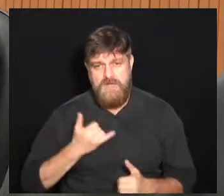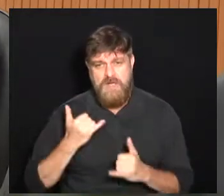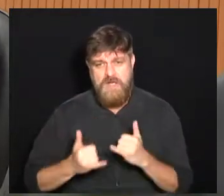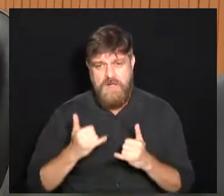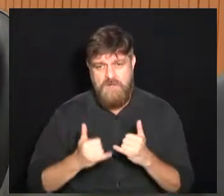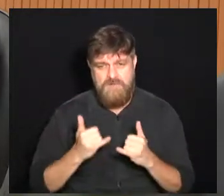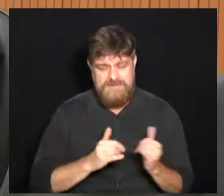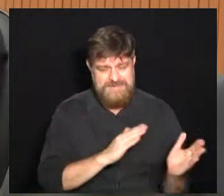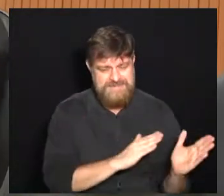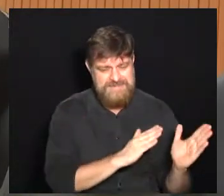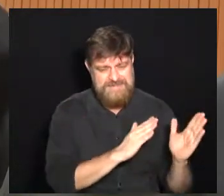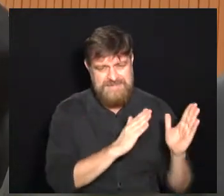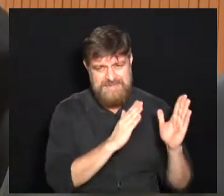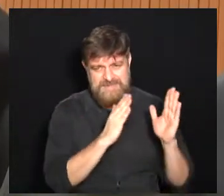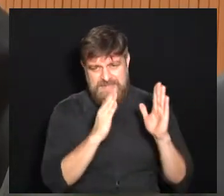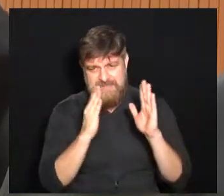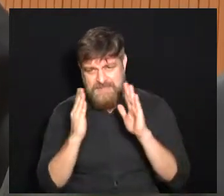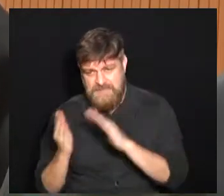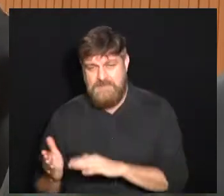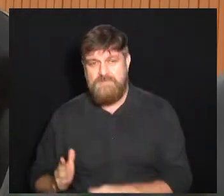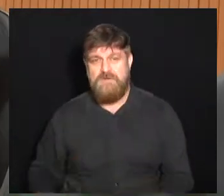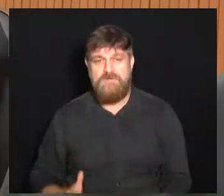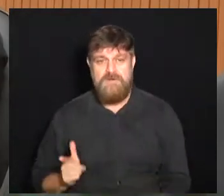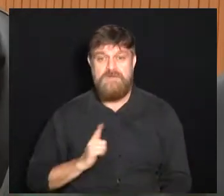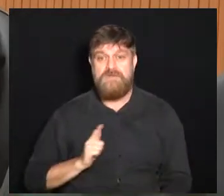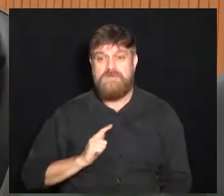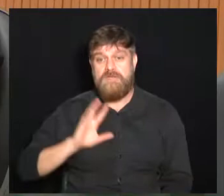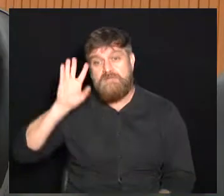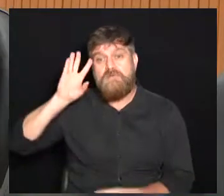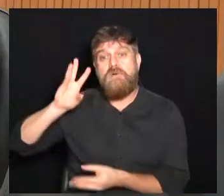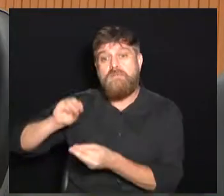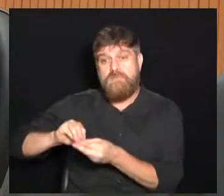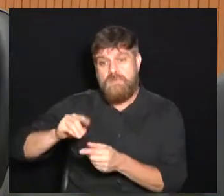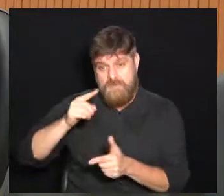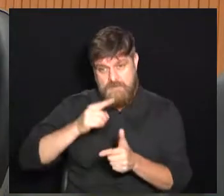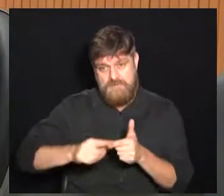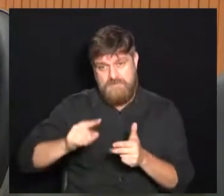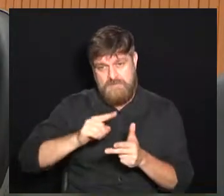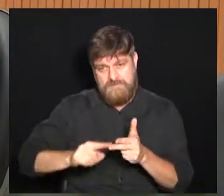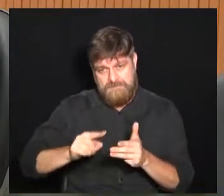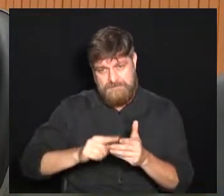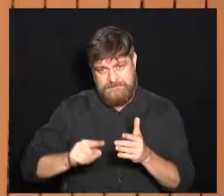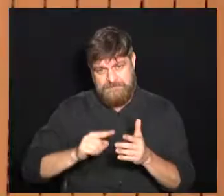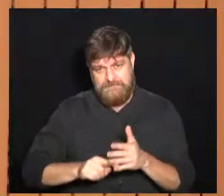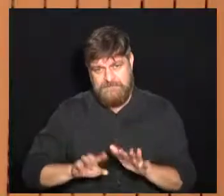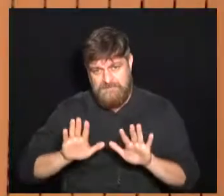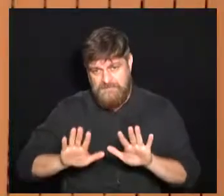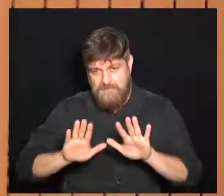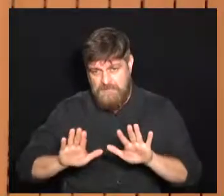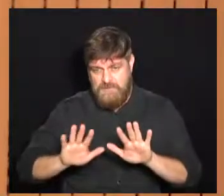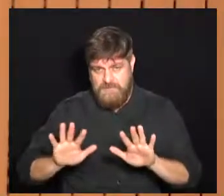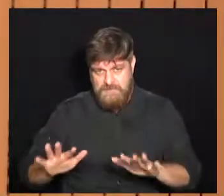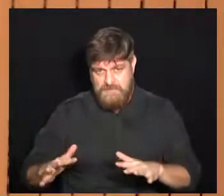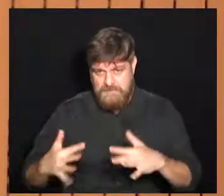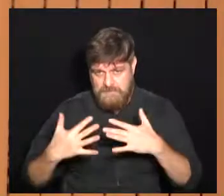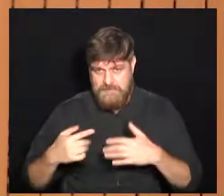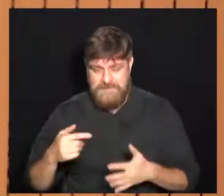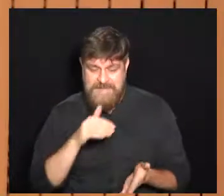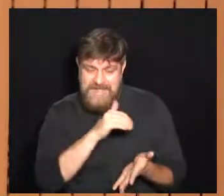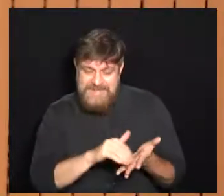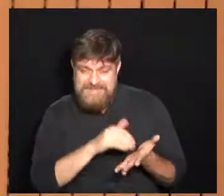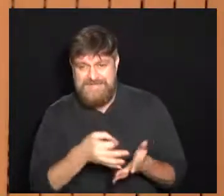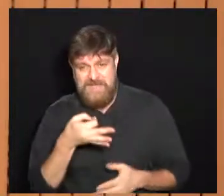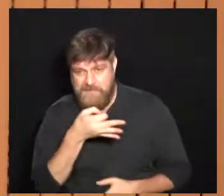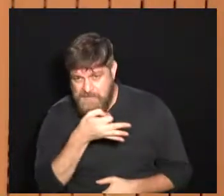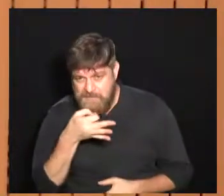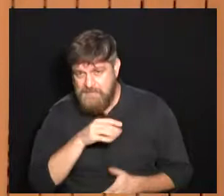aqui para a reunião, nós precisamos concentrar agora em algumas soluções dos problemas. Então, peço um pouco de atenção, nós vamos acabar de ouvir a secretária e nós